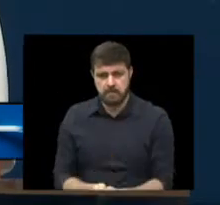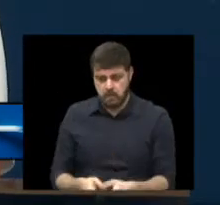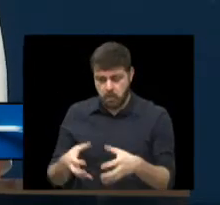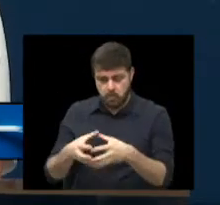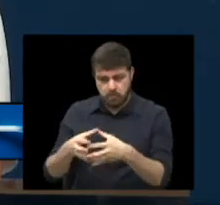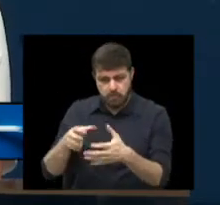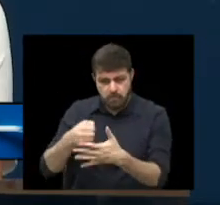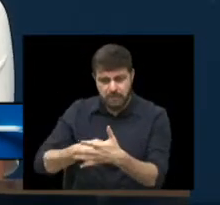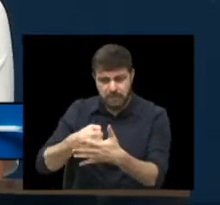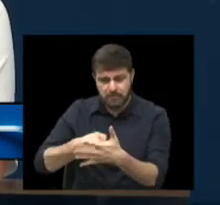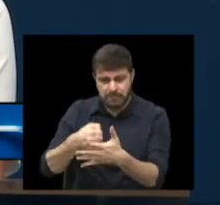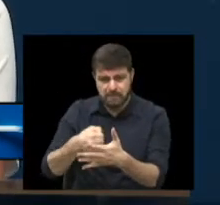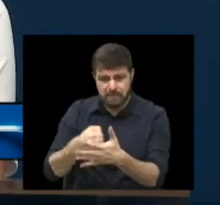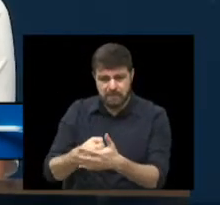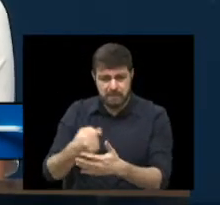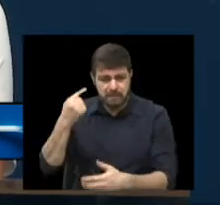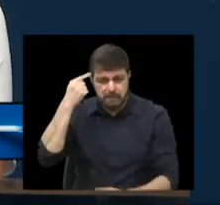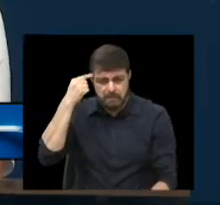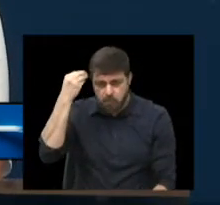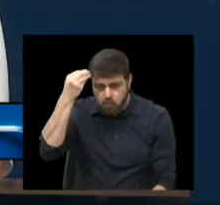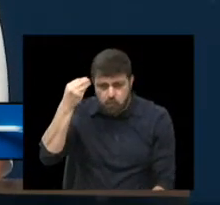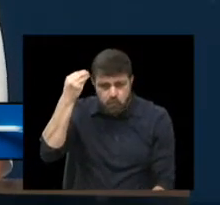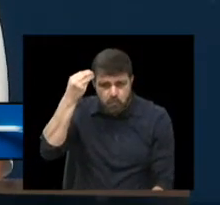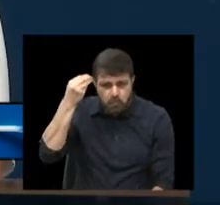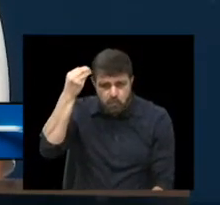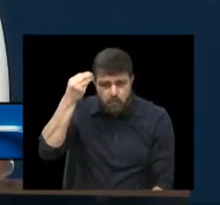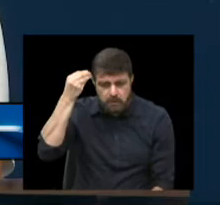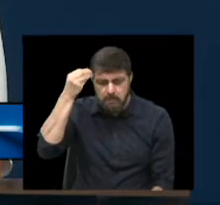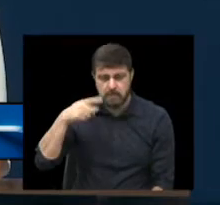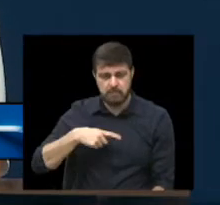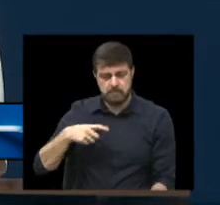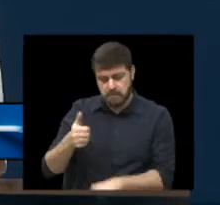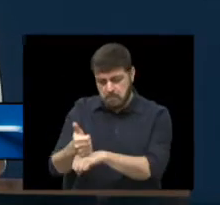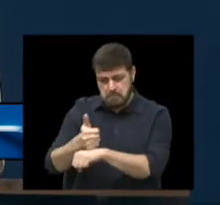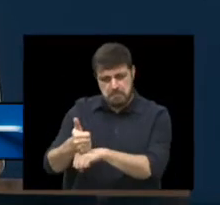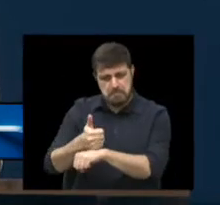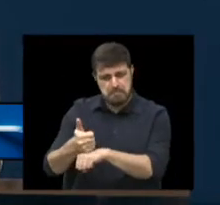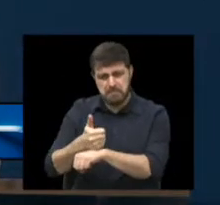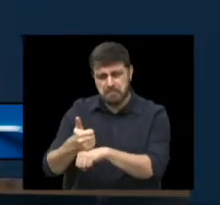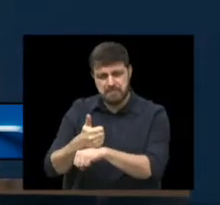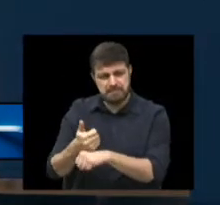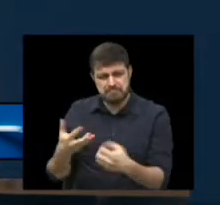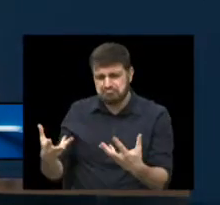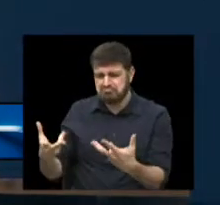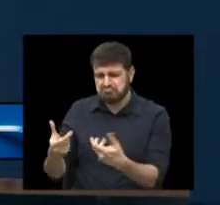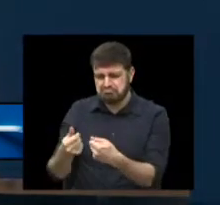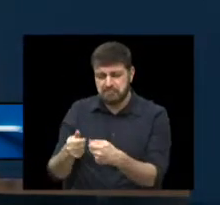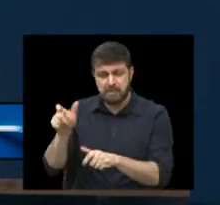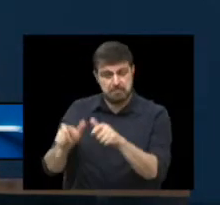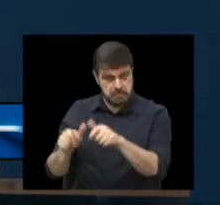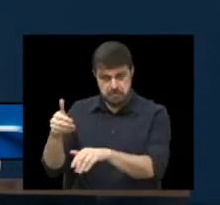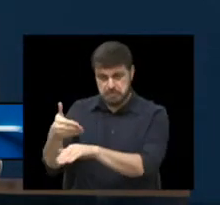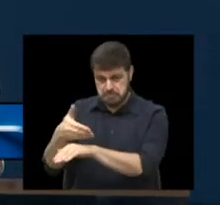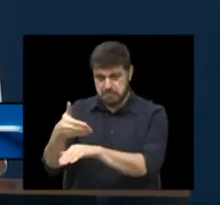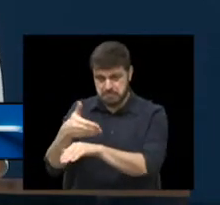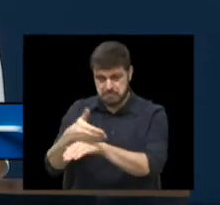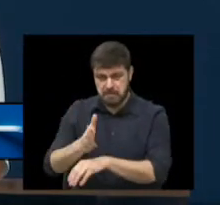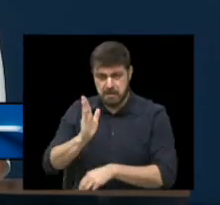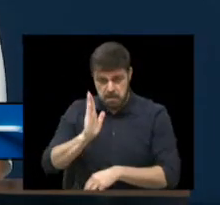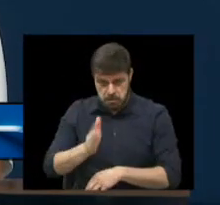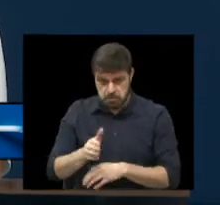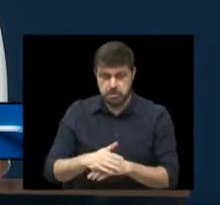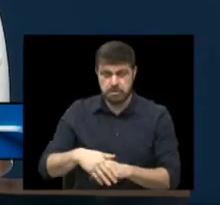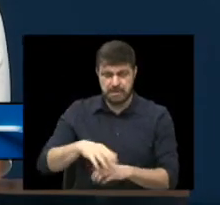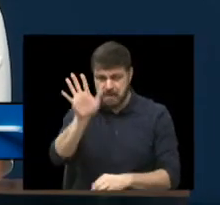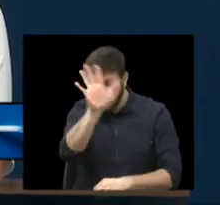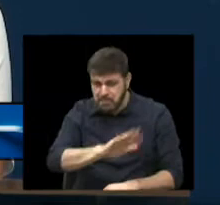aqui no município, que conta com uma rede de trabalhadores muito qualificado, com usuários muito participativos e que já foi referência